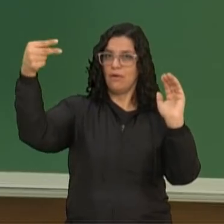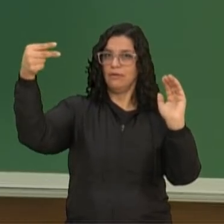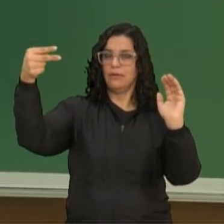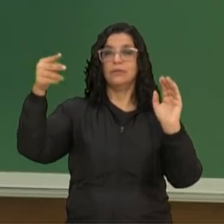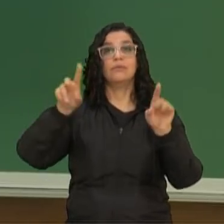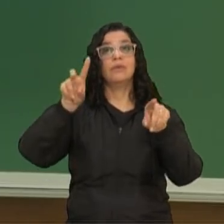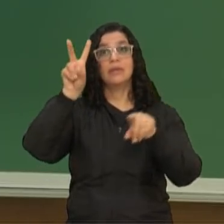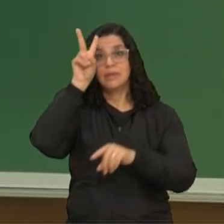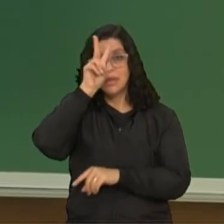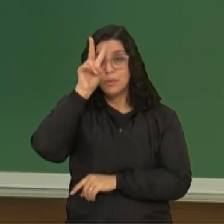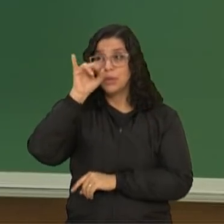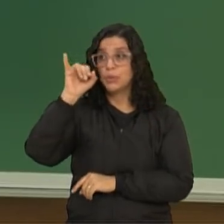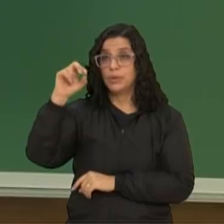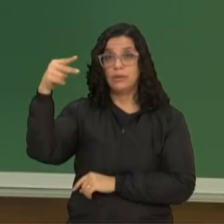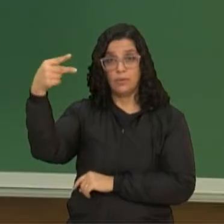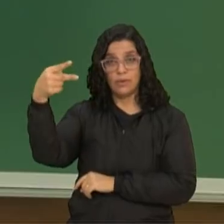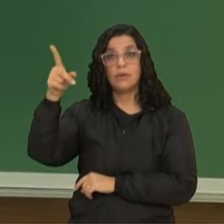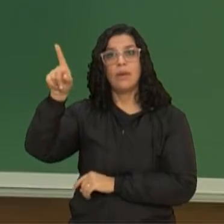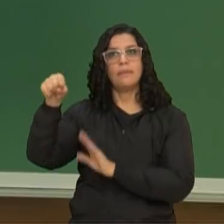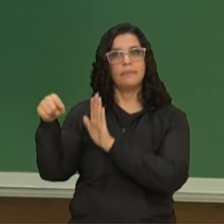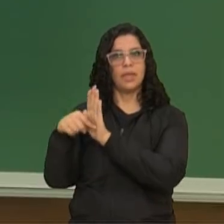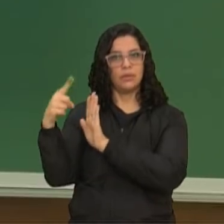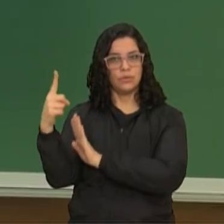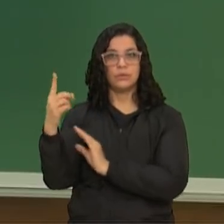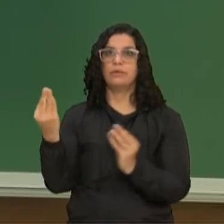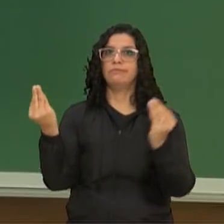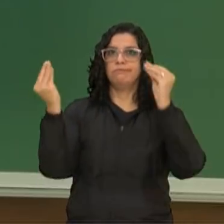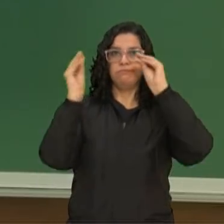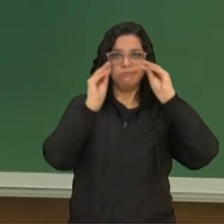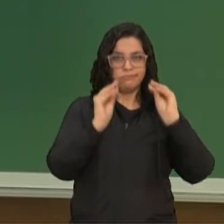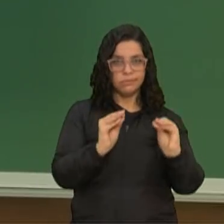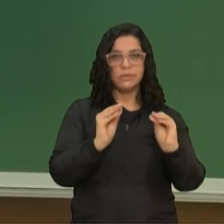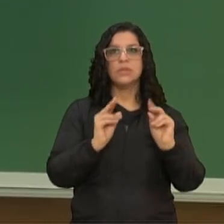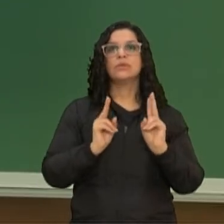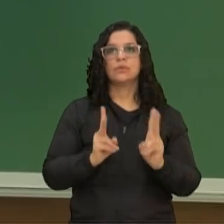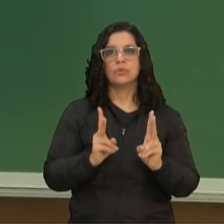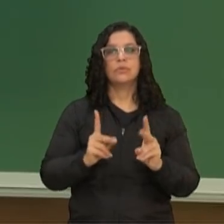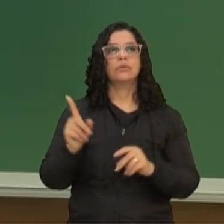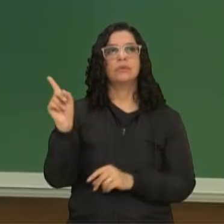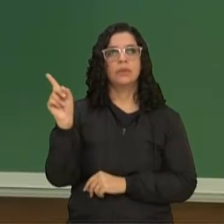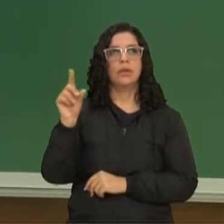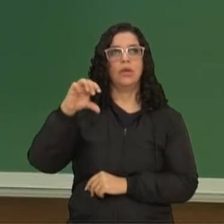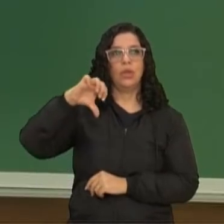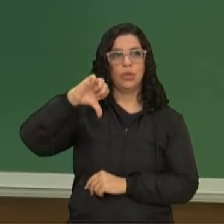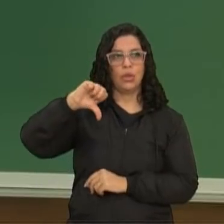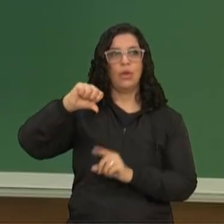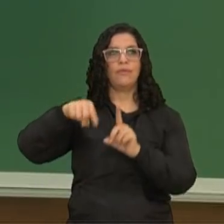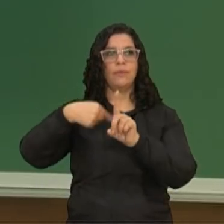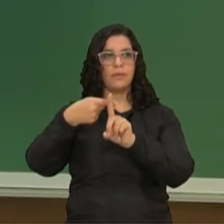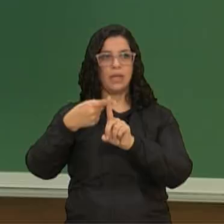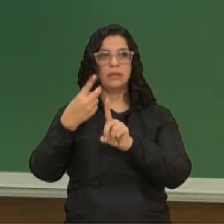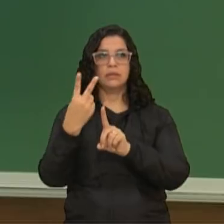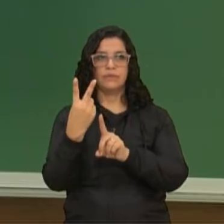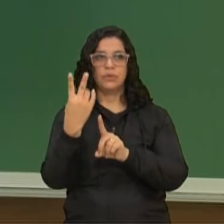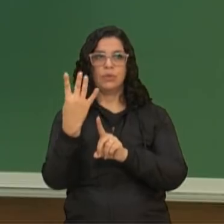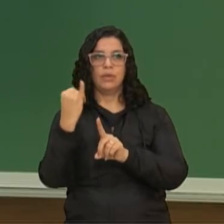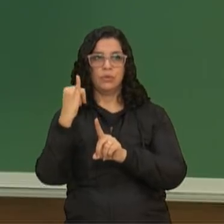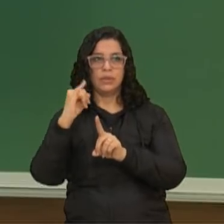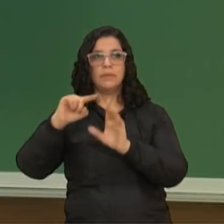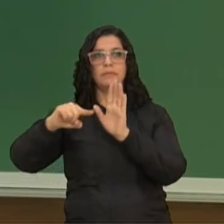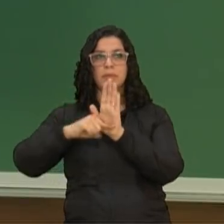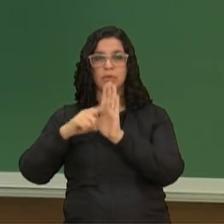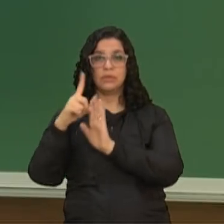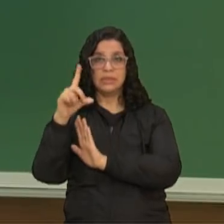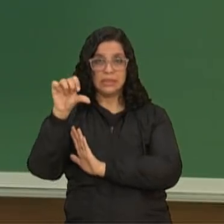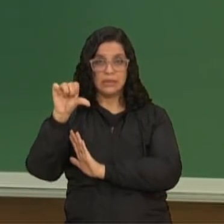de novo, i ao quadrado, a gente já sabe, é menos 1. Ficamos com 9 mais 24i, 16 vezes menos